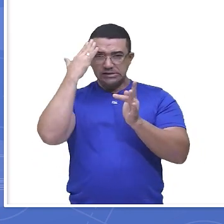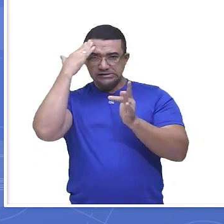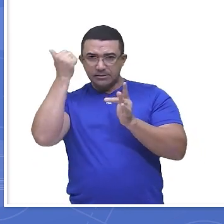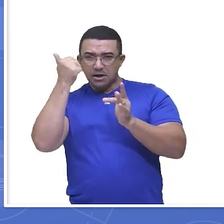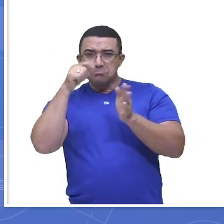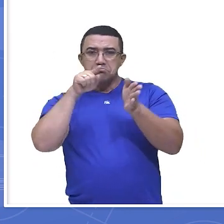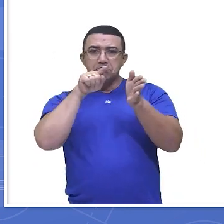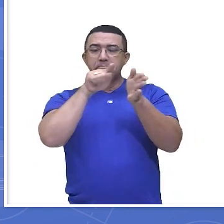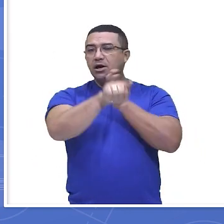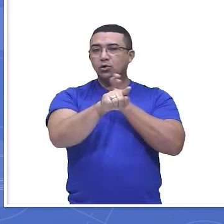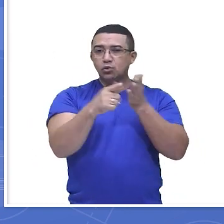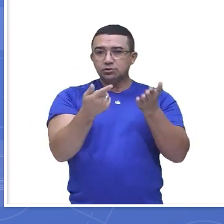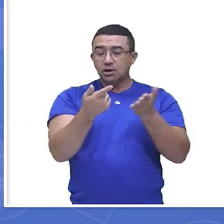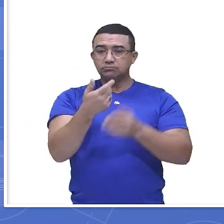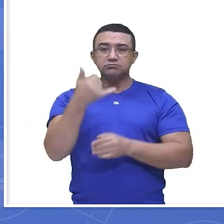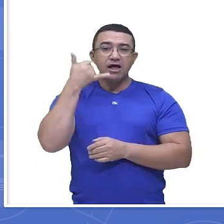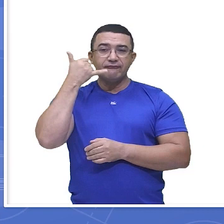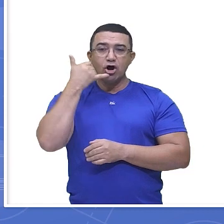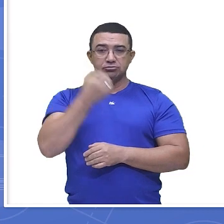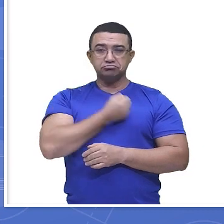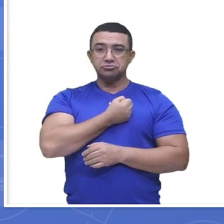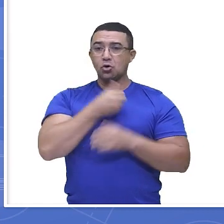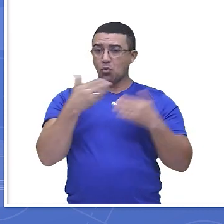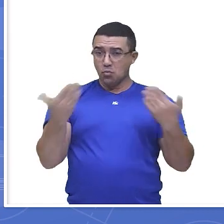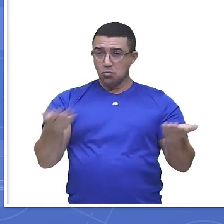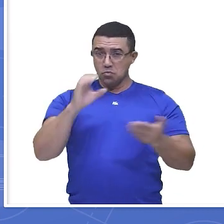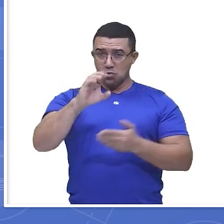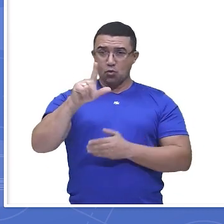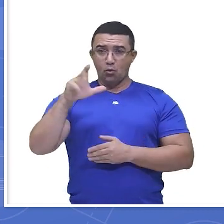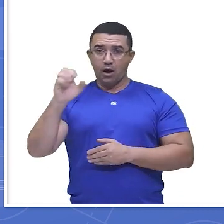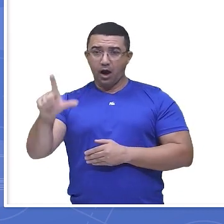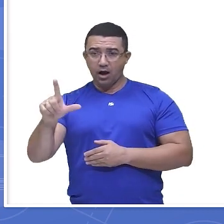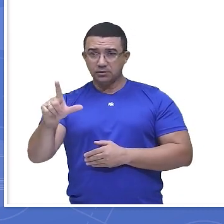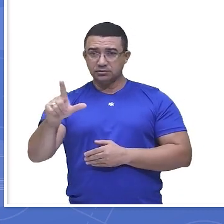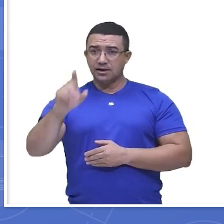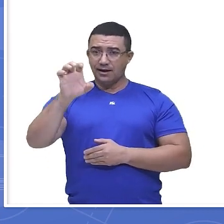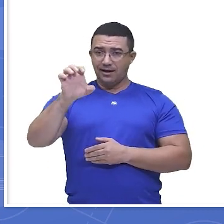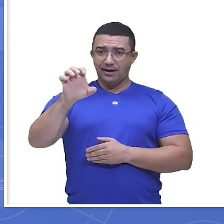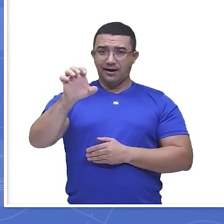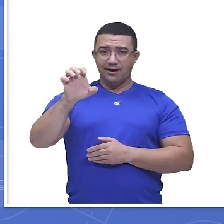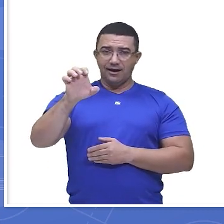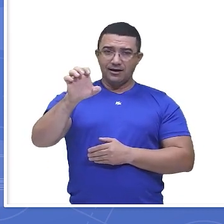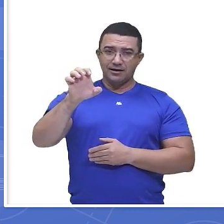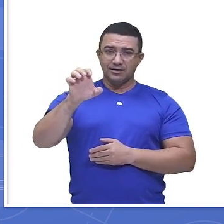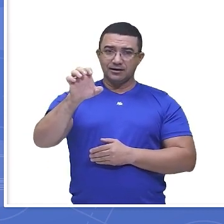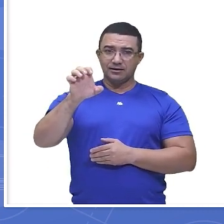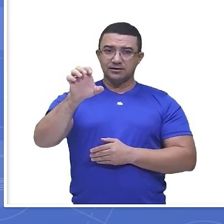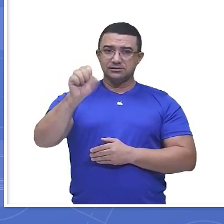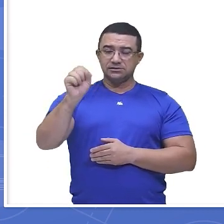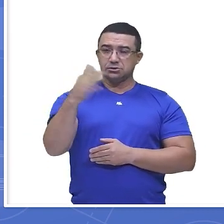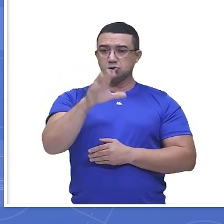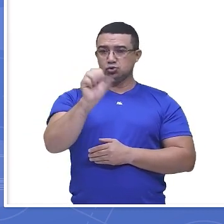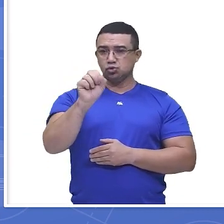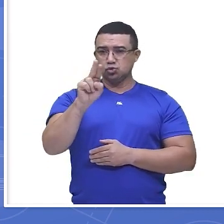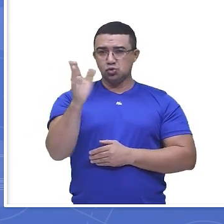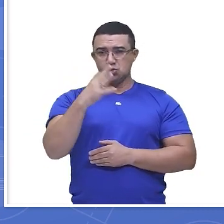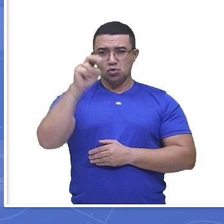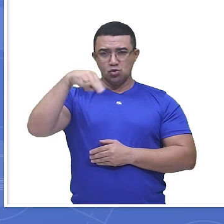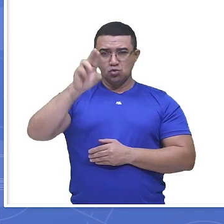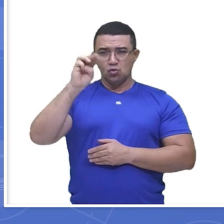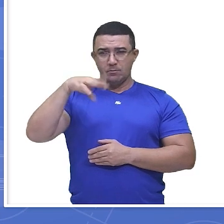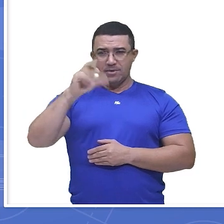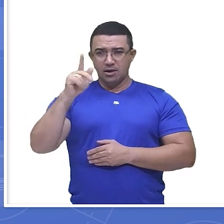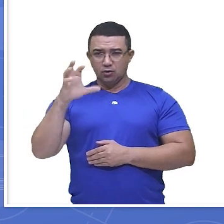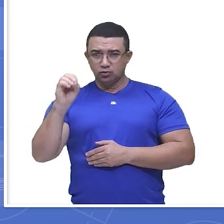decir o número de telefone, qual? Qual é o seu número de telefone? Qual é o seu telefone? Qual é o seu WhatsApp? E